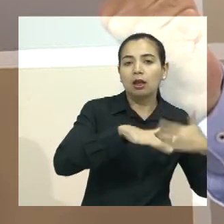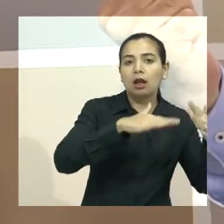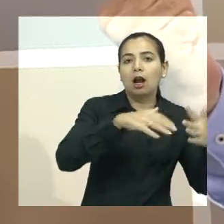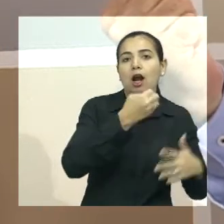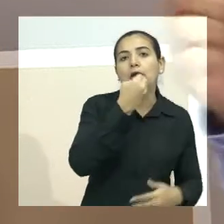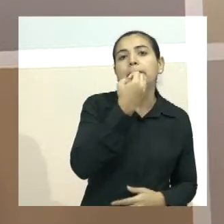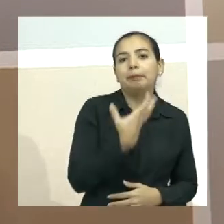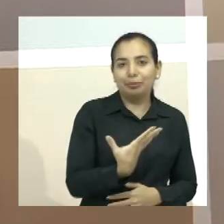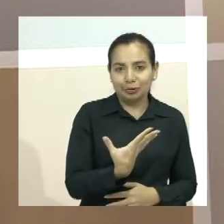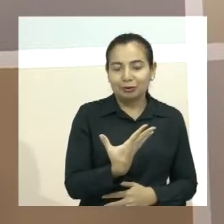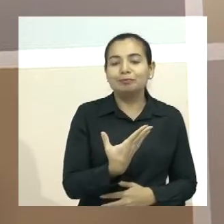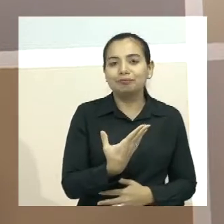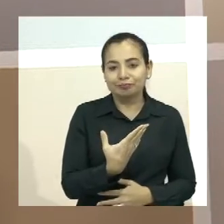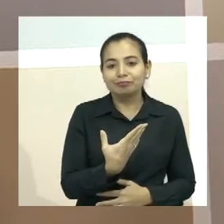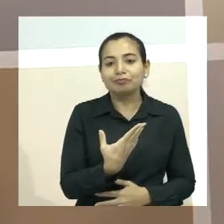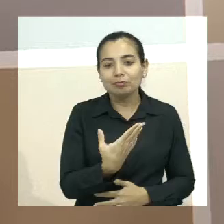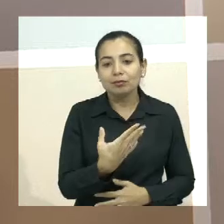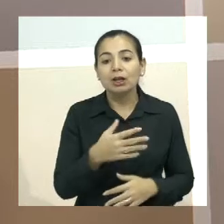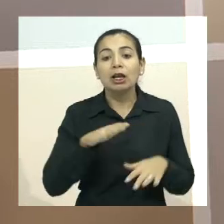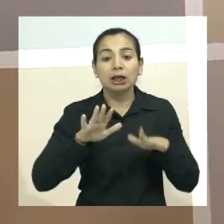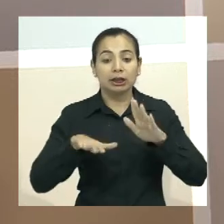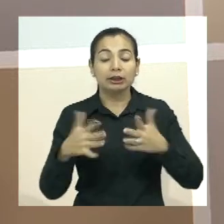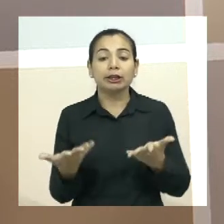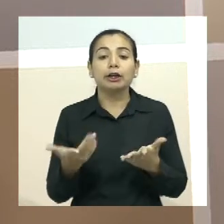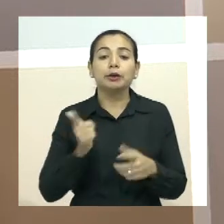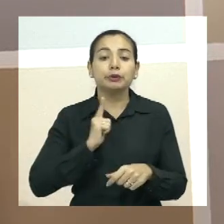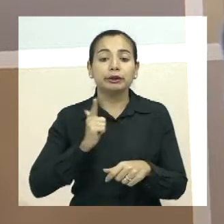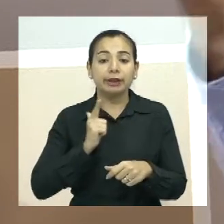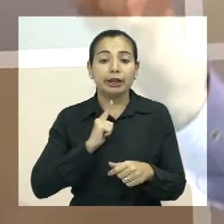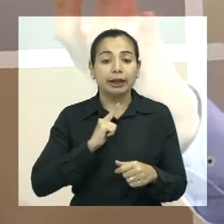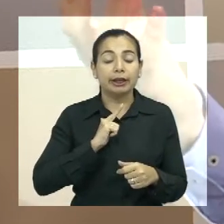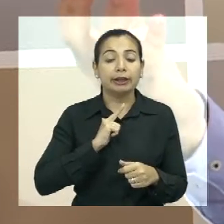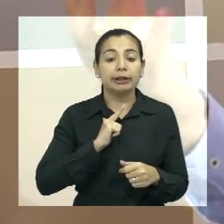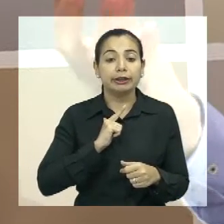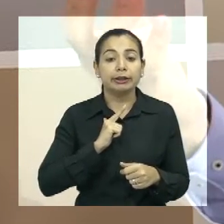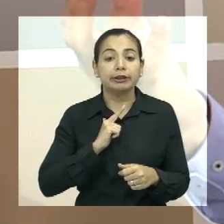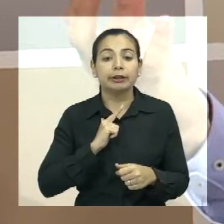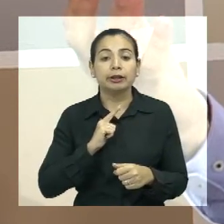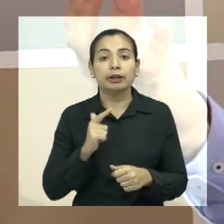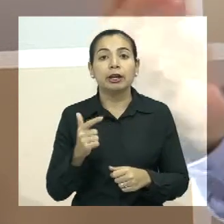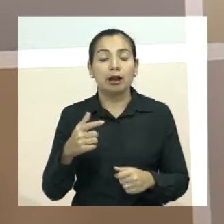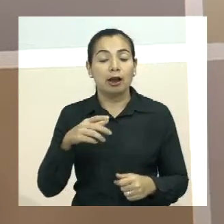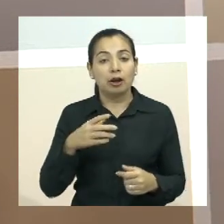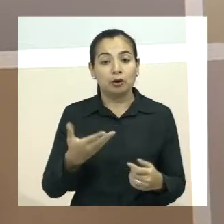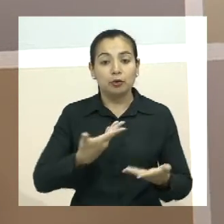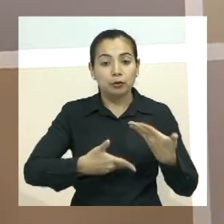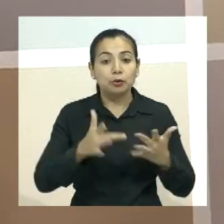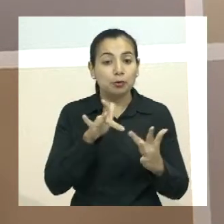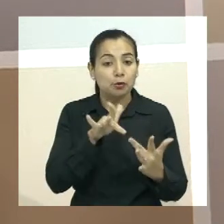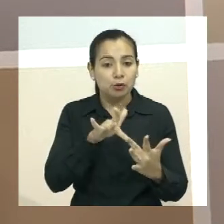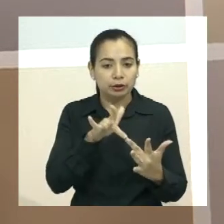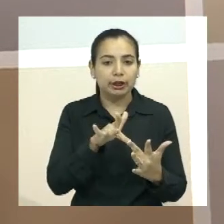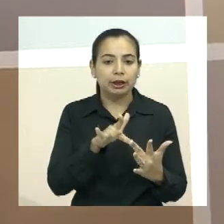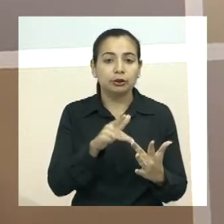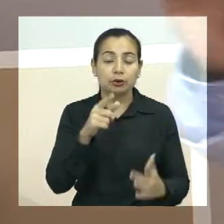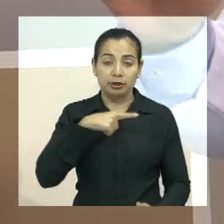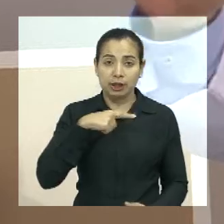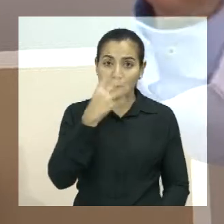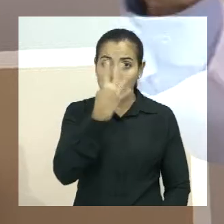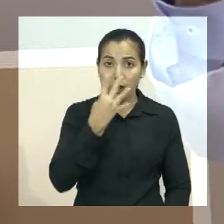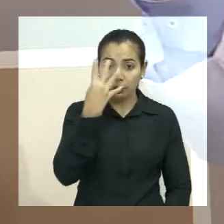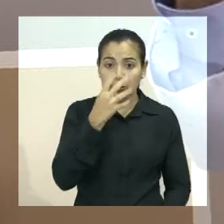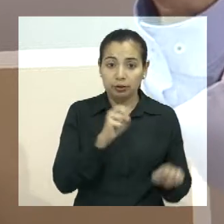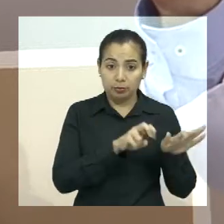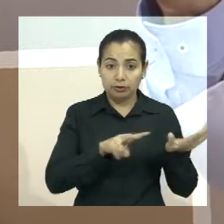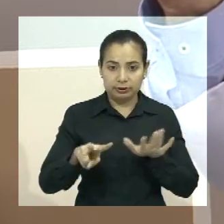delinquência dos filhos. Então, tempo com as mães e índice de delinquência dos filhos. Quando a mãe ficava 4 horas por semana,